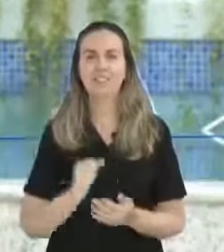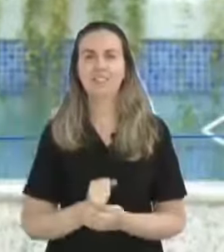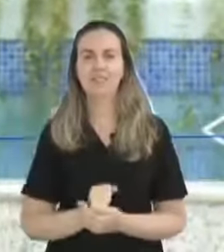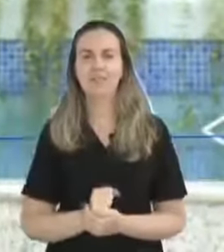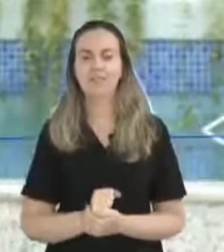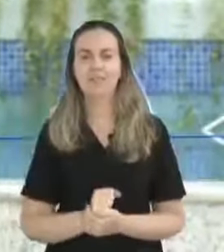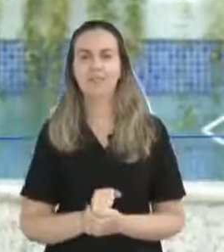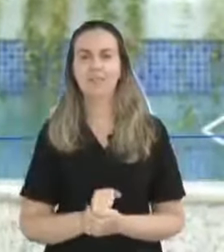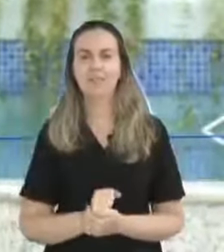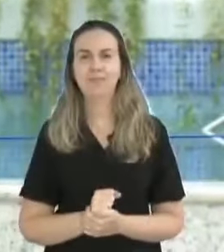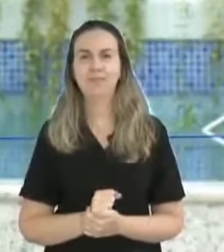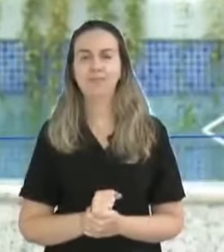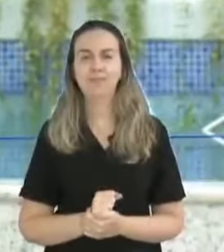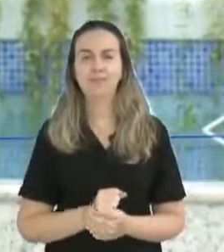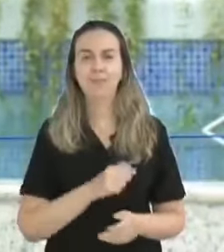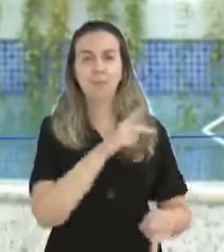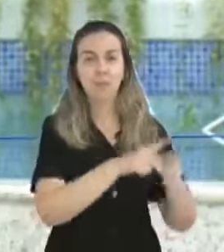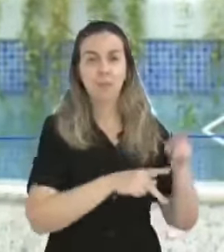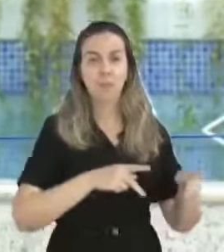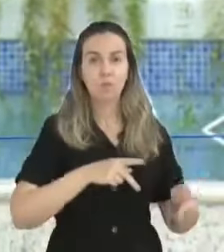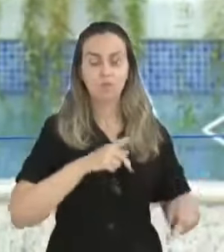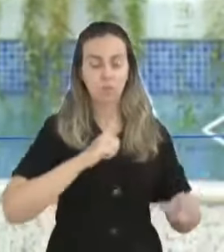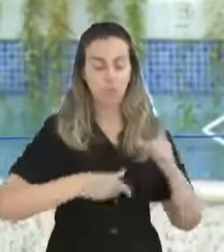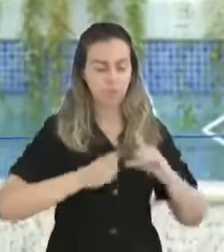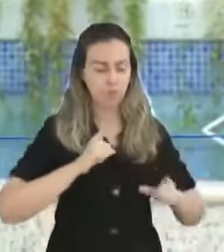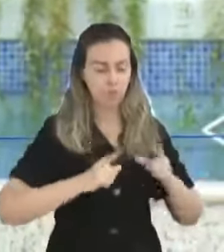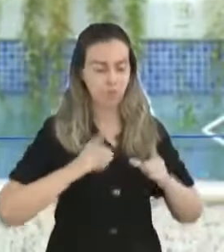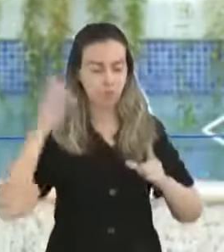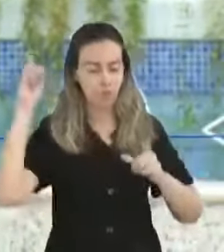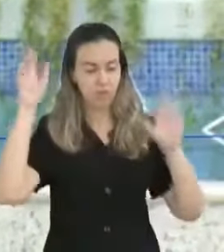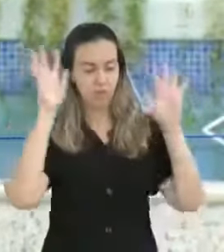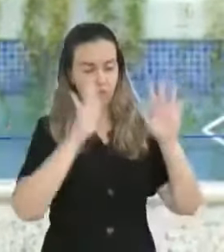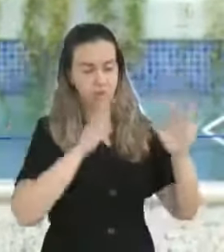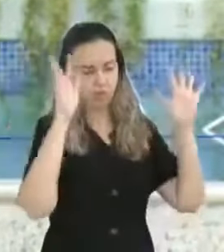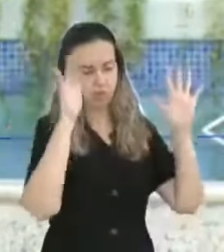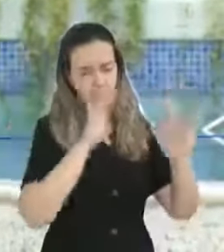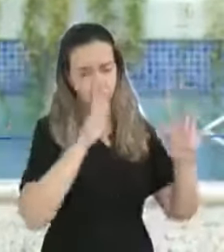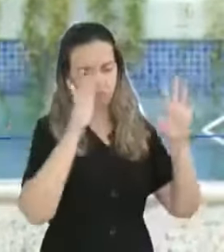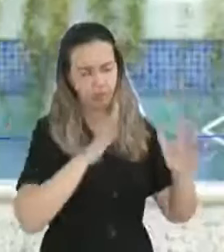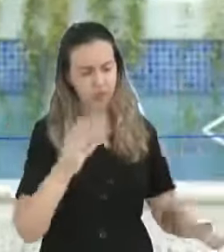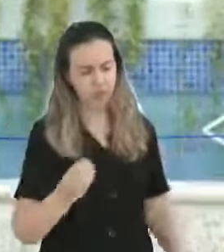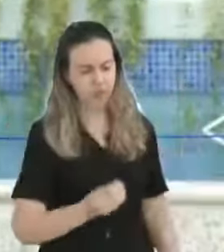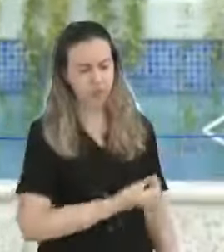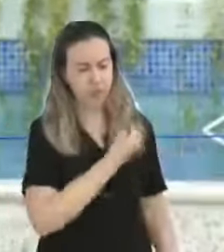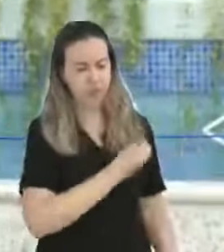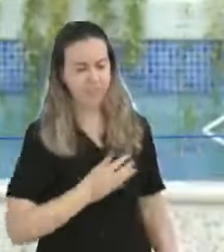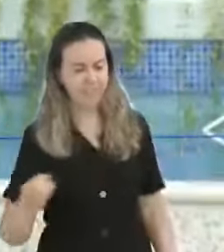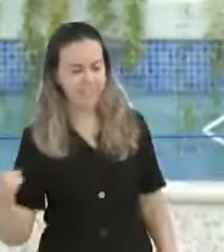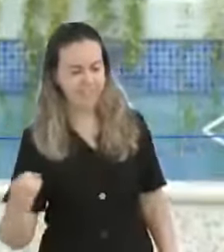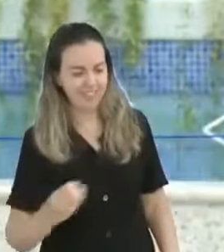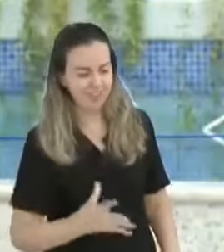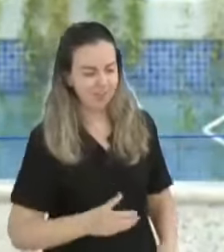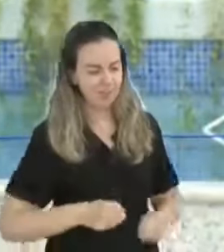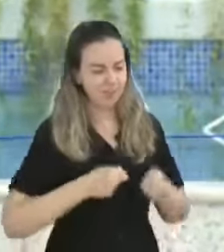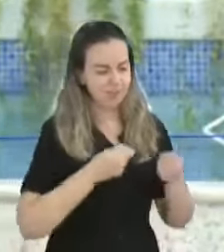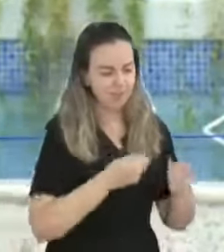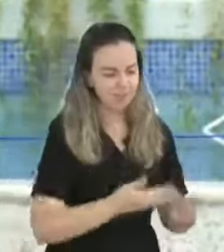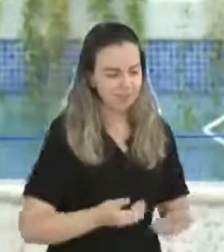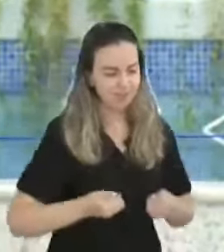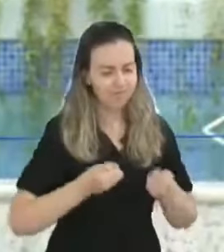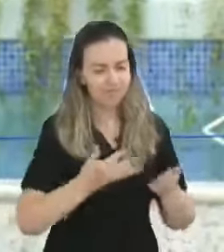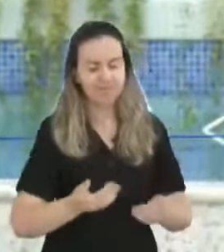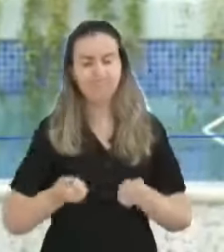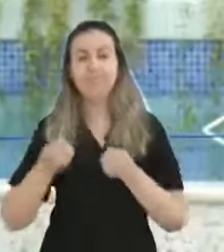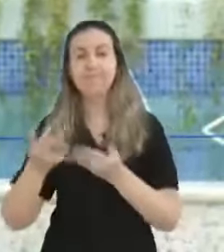Israel experimentando grandes avivamentos, renovações, renovações poderosas.